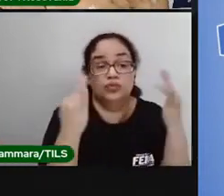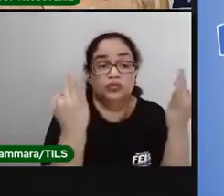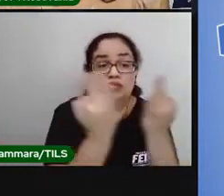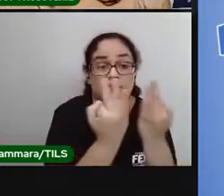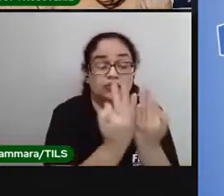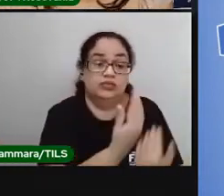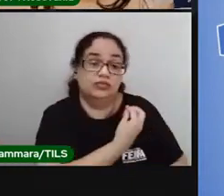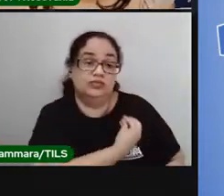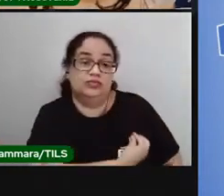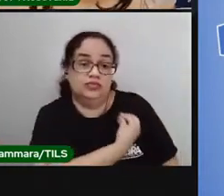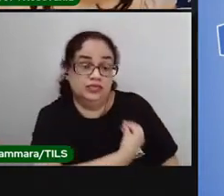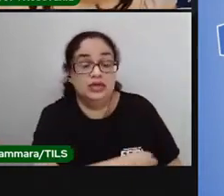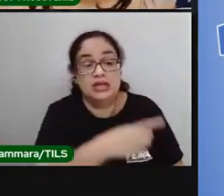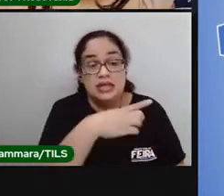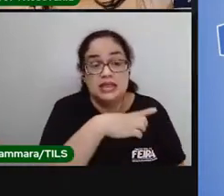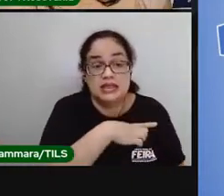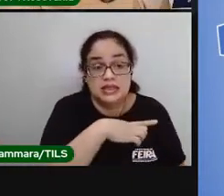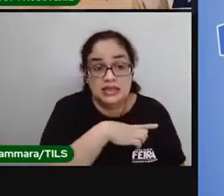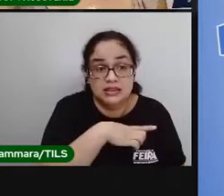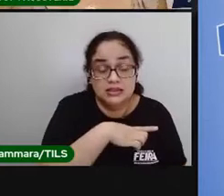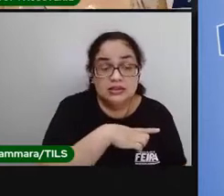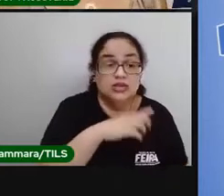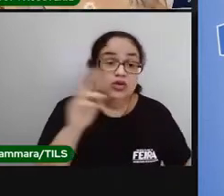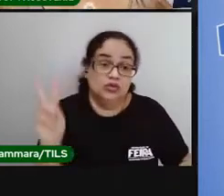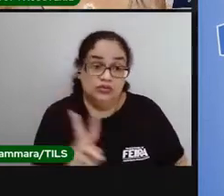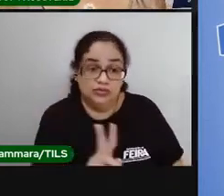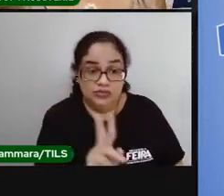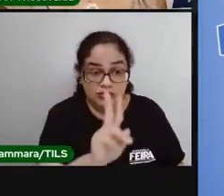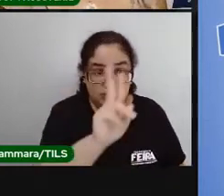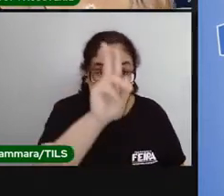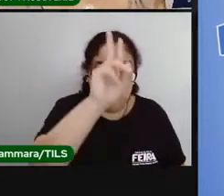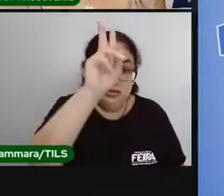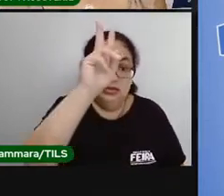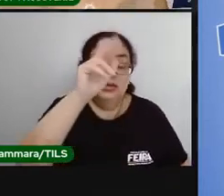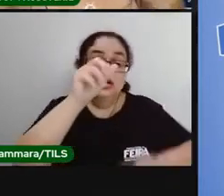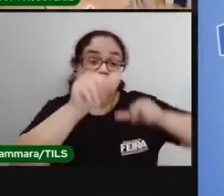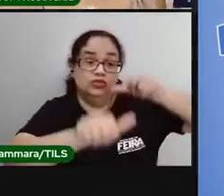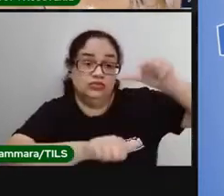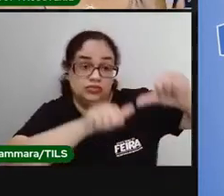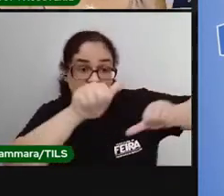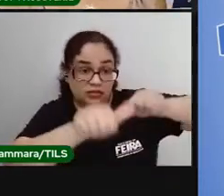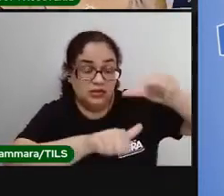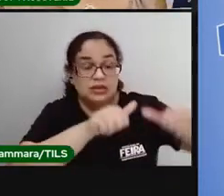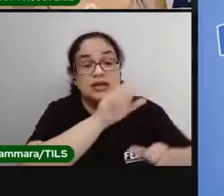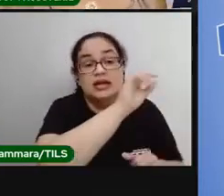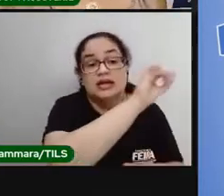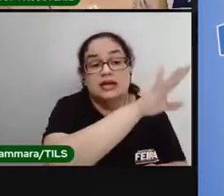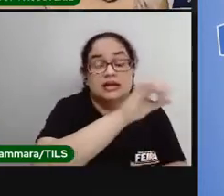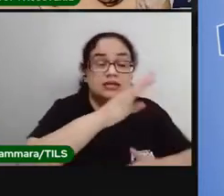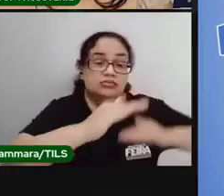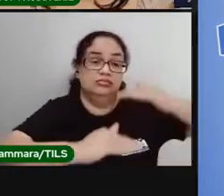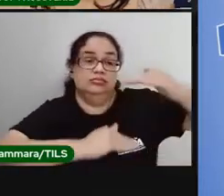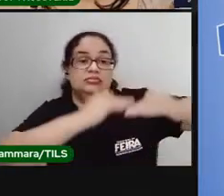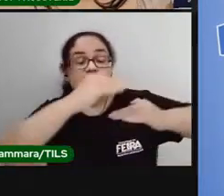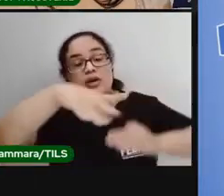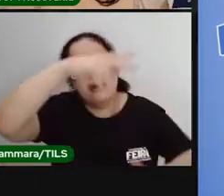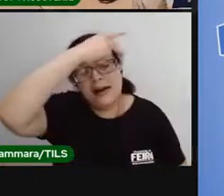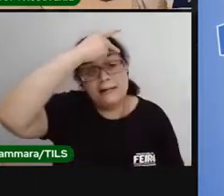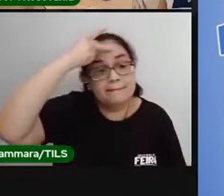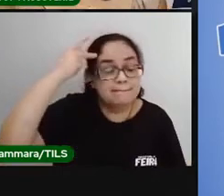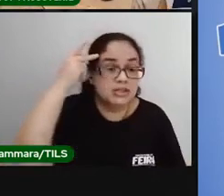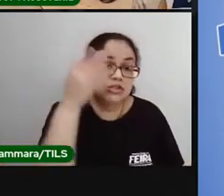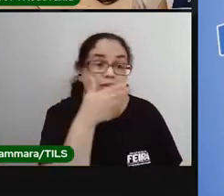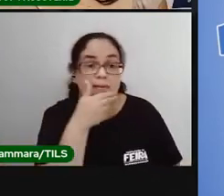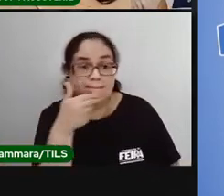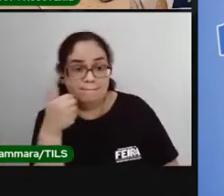vou adquirindo ali todos os meus valores, né? Que vai me transformando a cada dia que passa numa pessoa melhor,